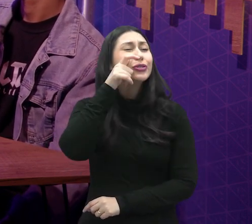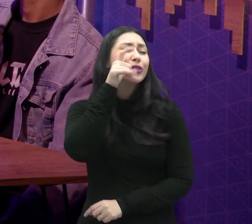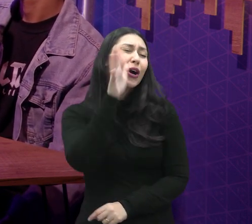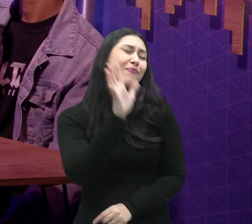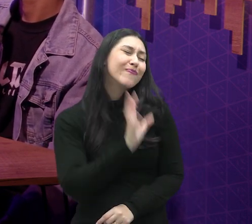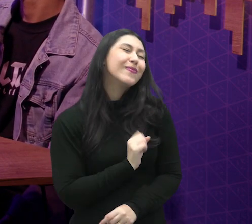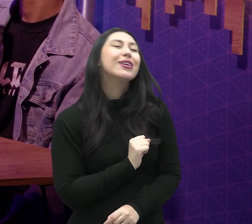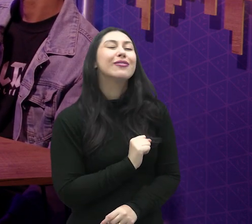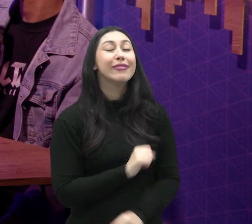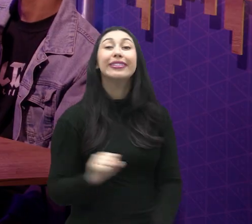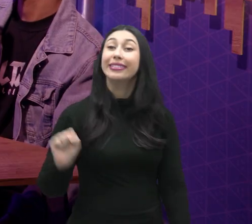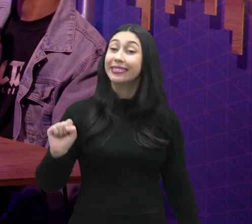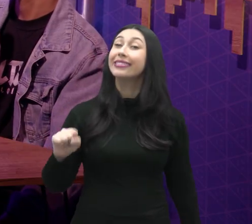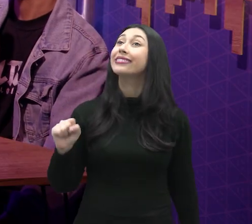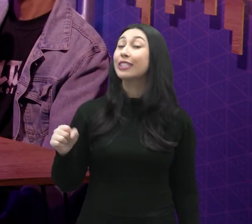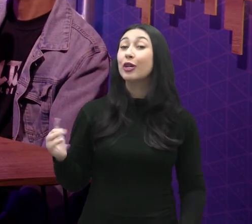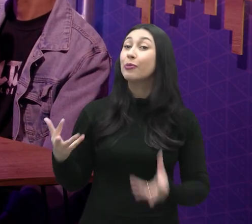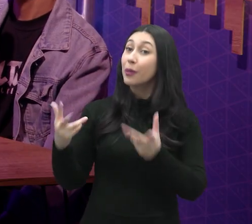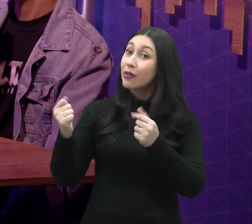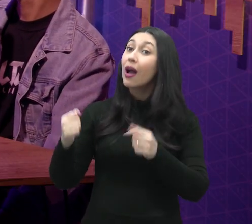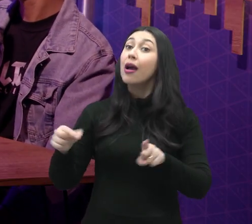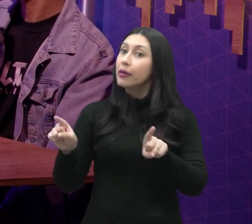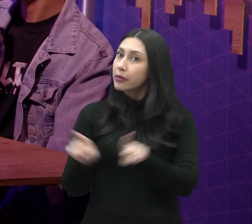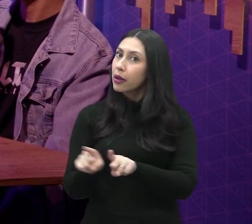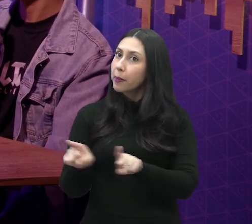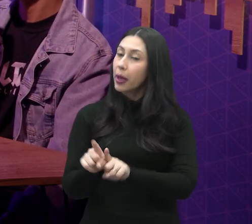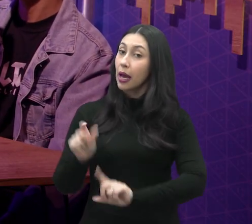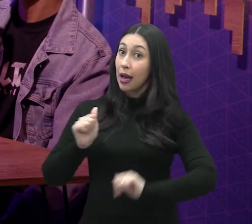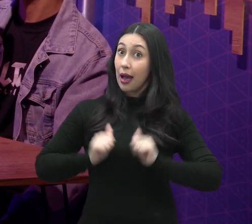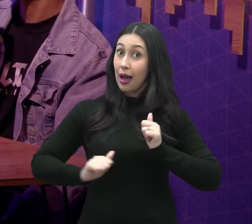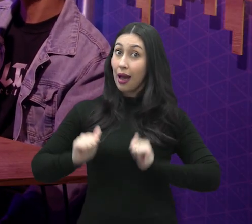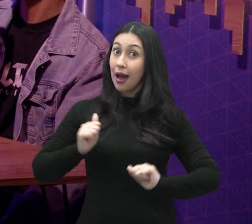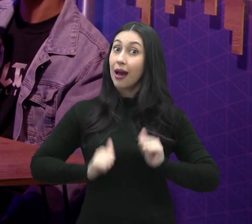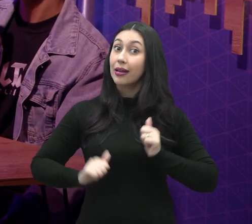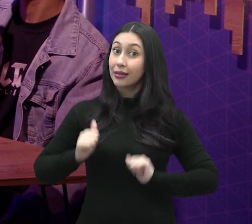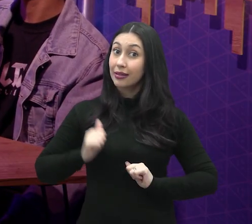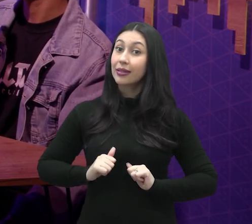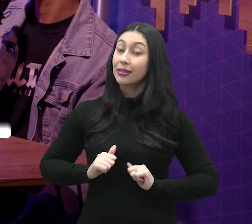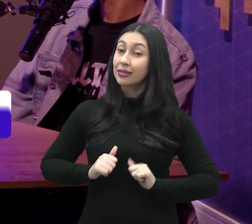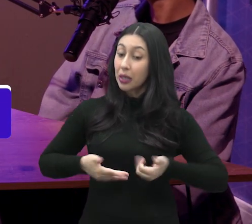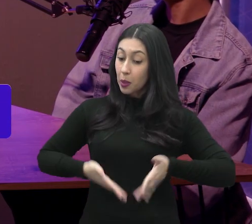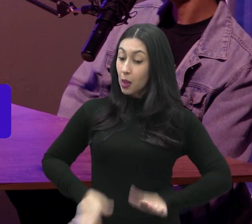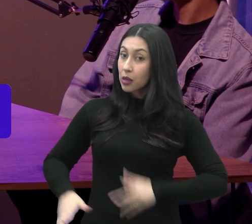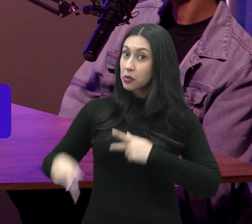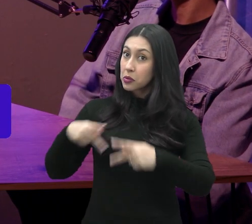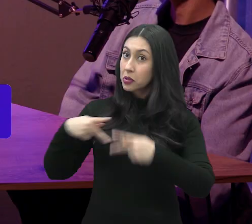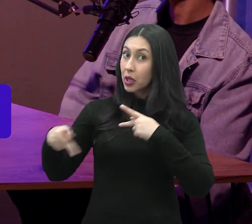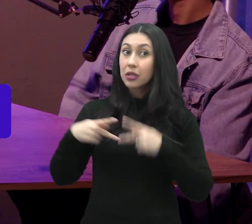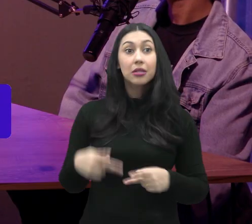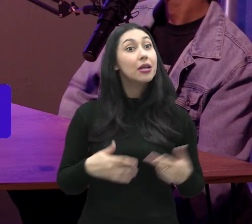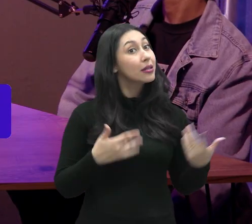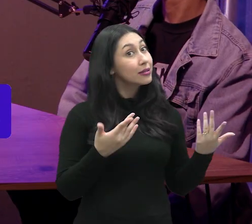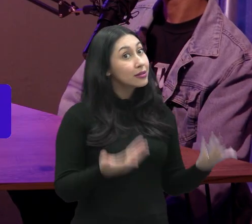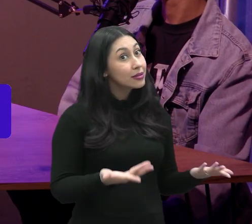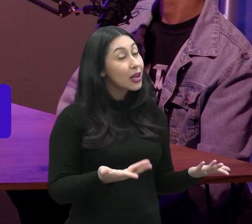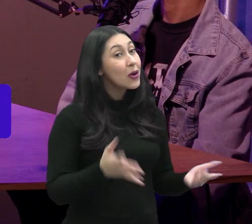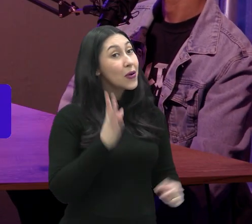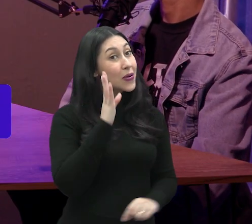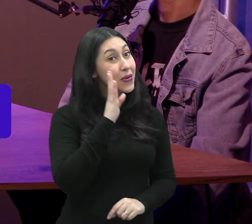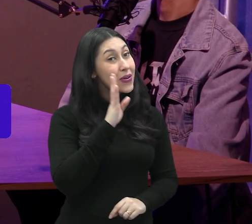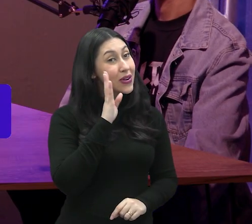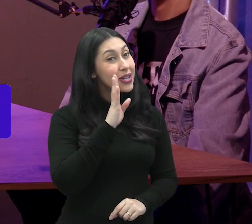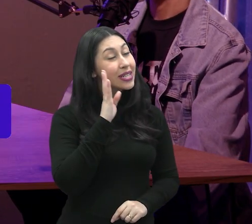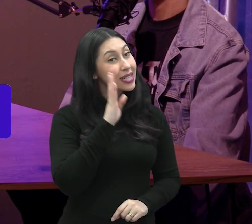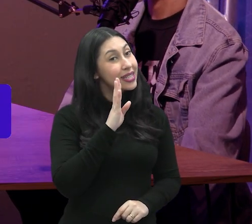adorava, achava muito lindo. Sim, é incrível. Inclusive, a atriz, ela é daqui de São José dos Campos. Então,